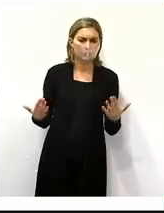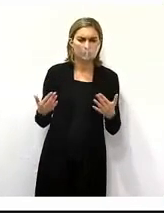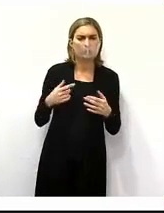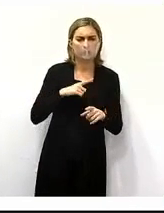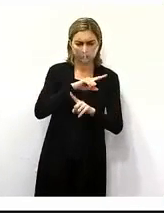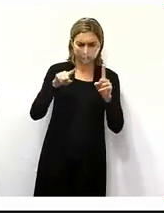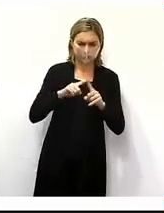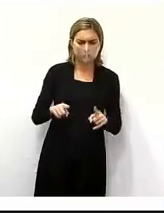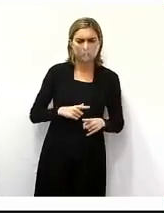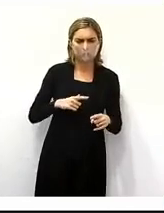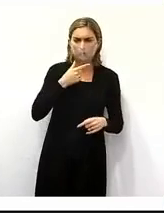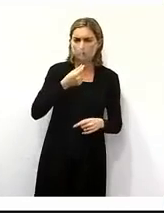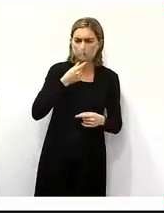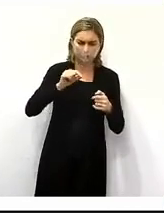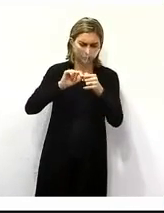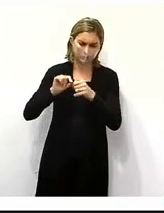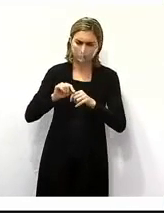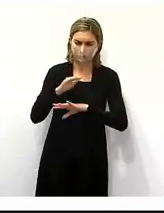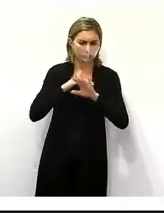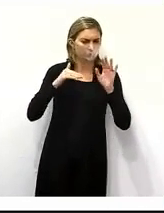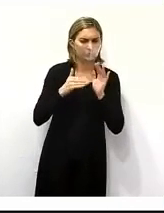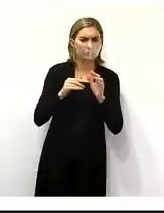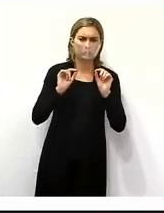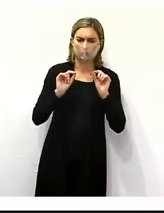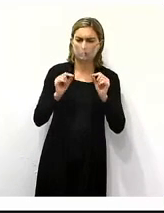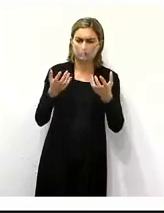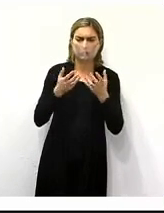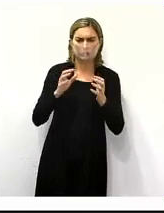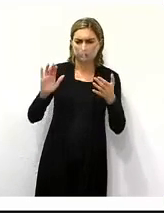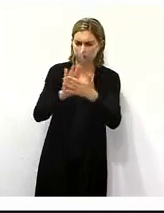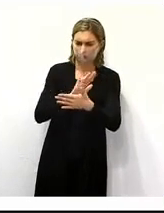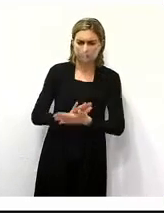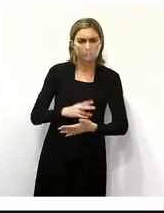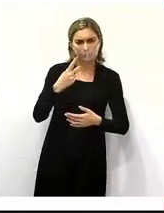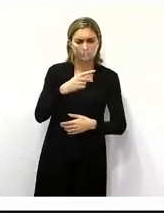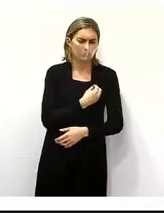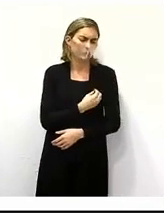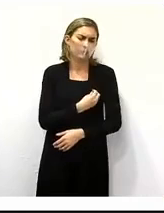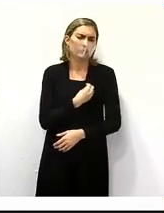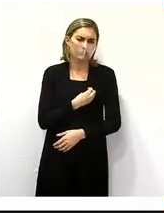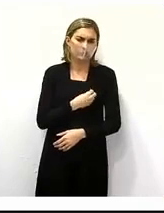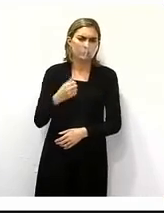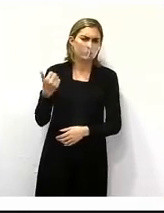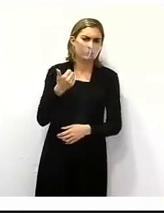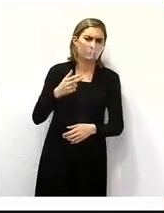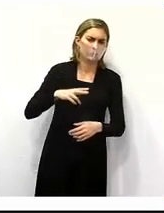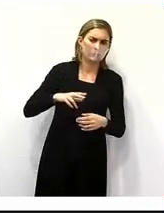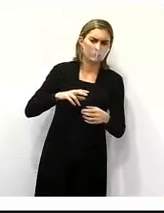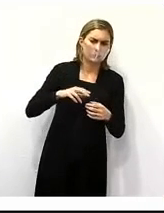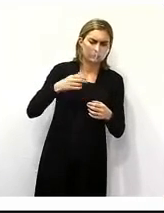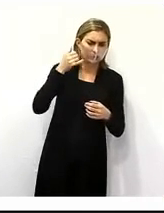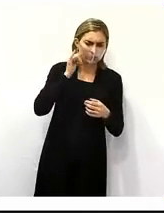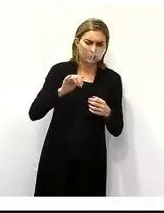se proíbe ao homem fazer tudo o que possa destruir sua vida ou privá-lo dos